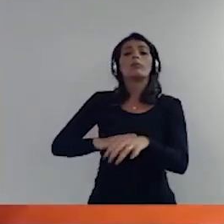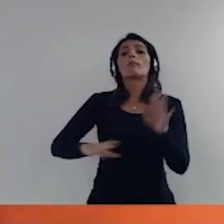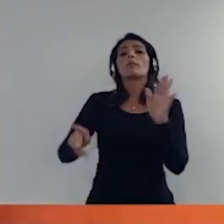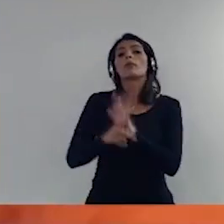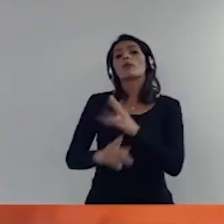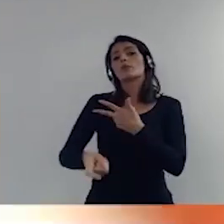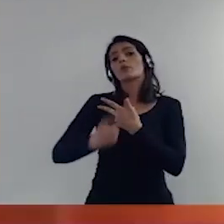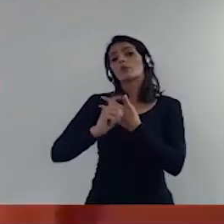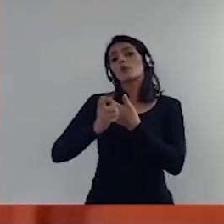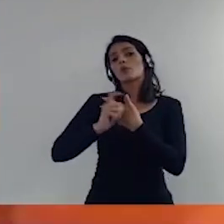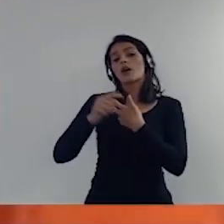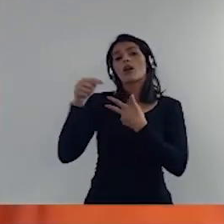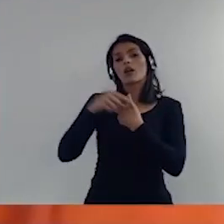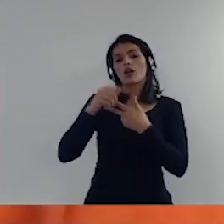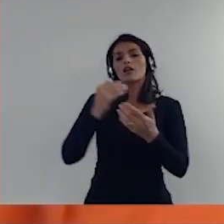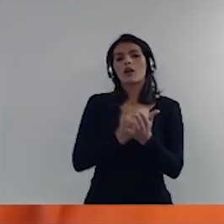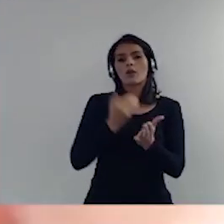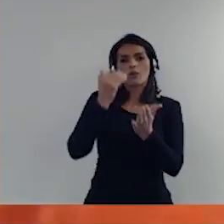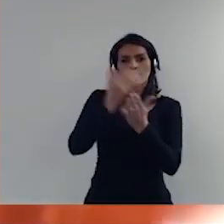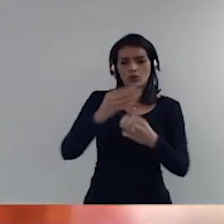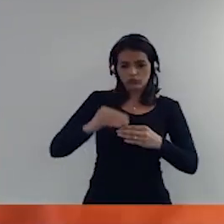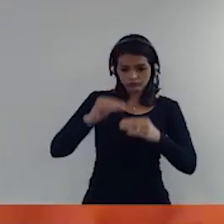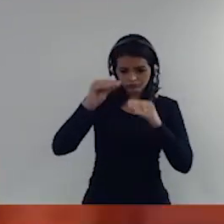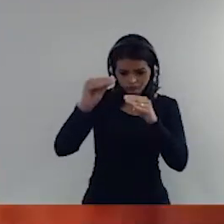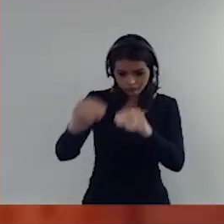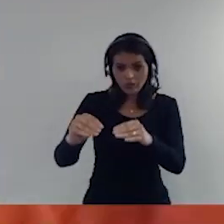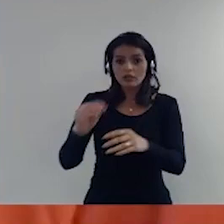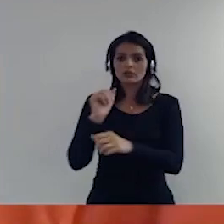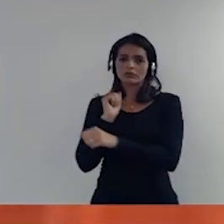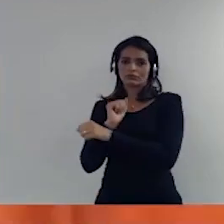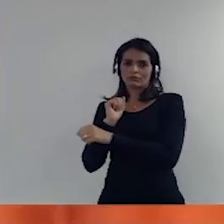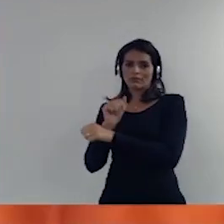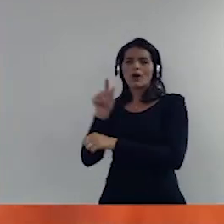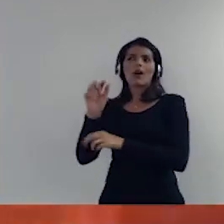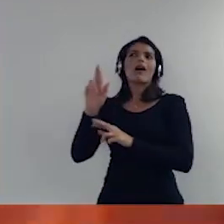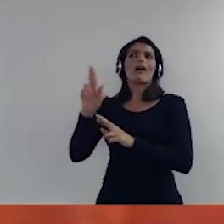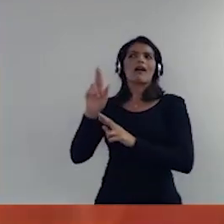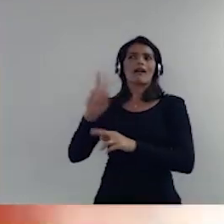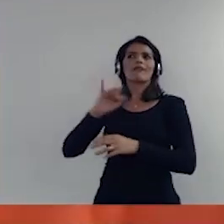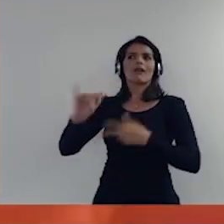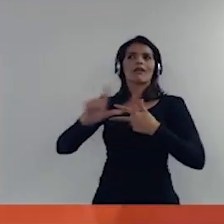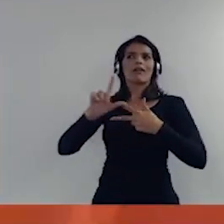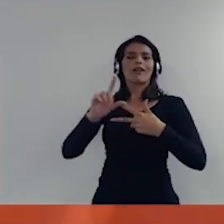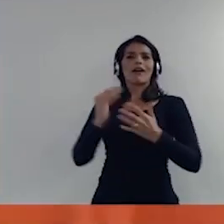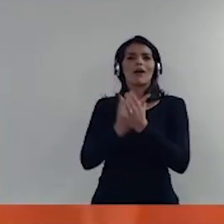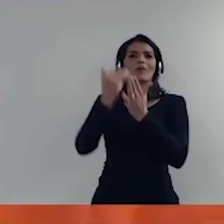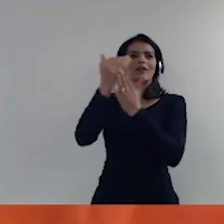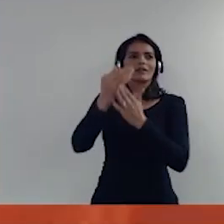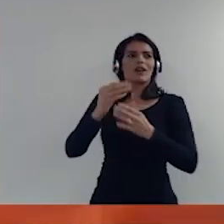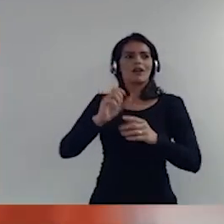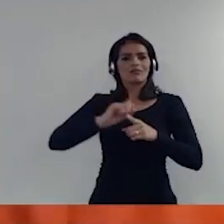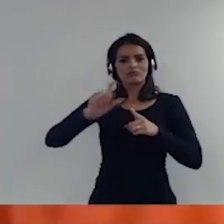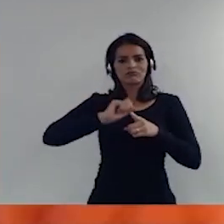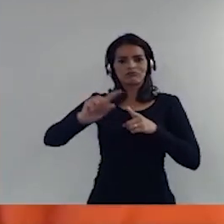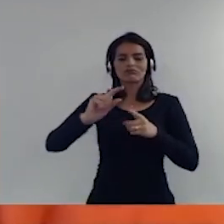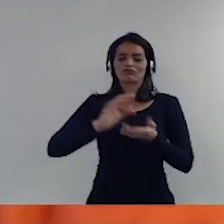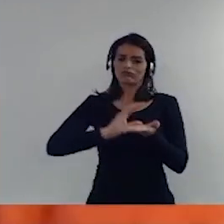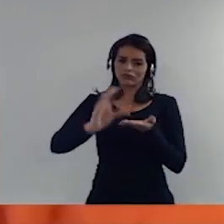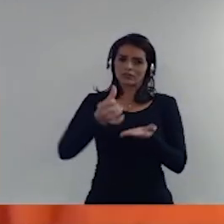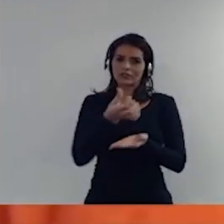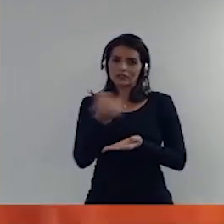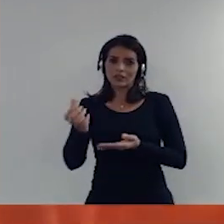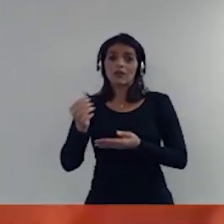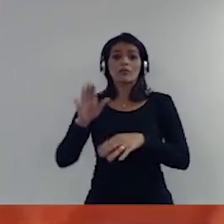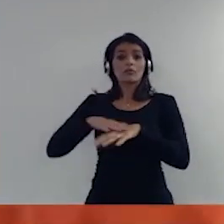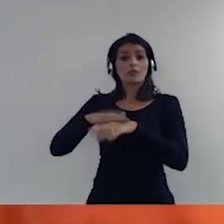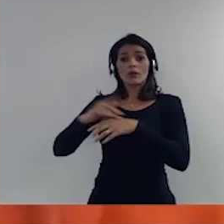próprio governo federal prorrogou. A gente esperava que o Congresso prorrogasse, mas quem prorrogou o auxílio emergencial foi o próprio governo